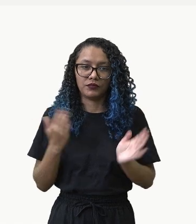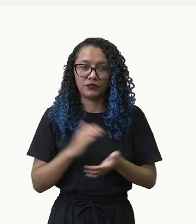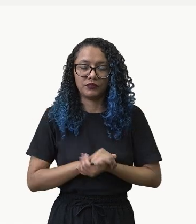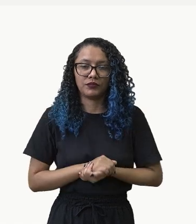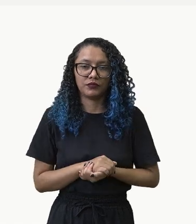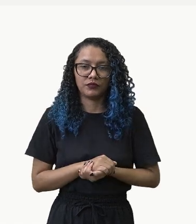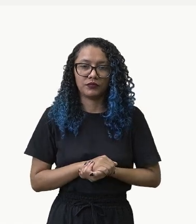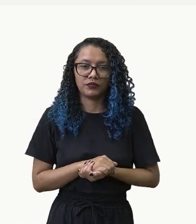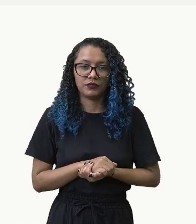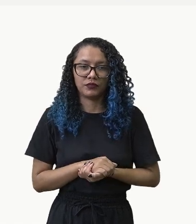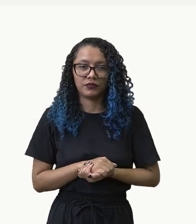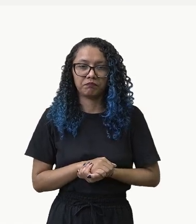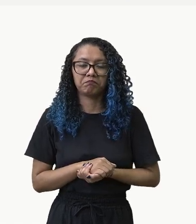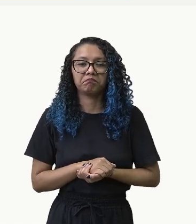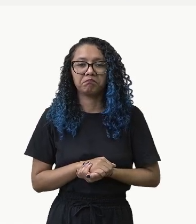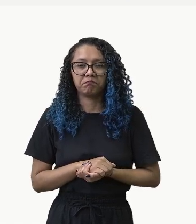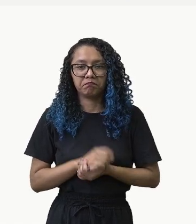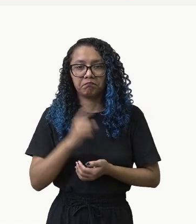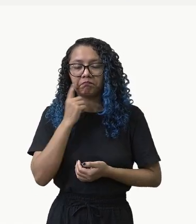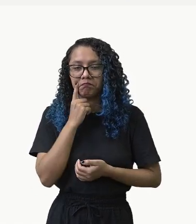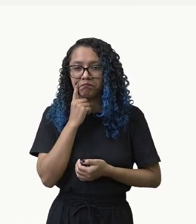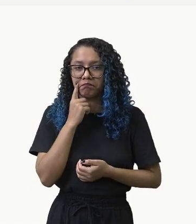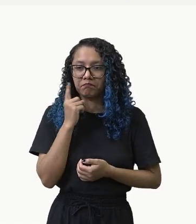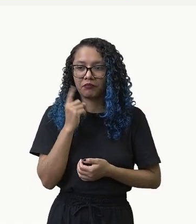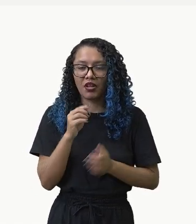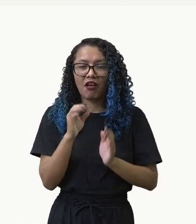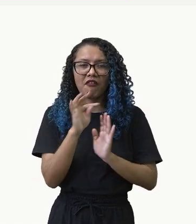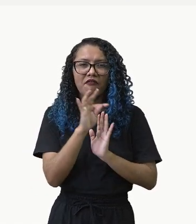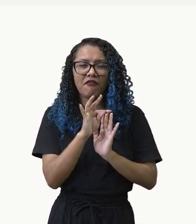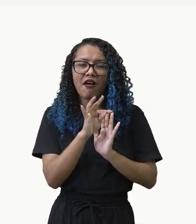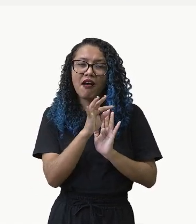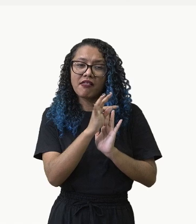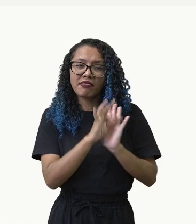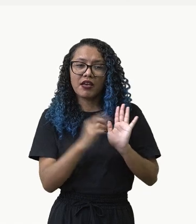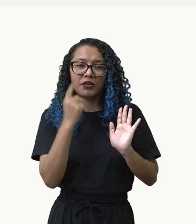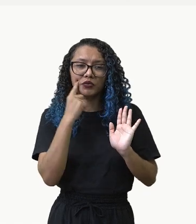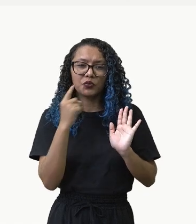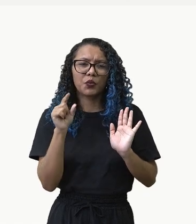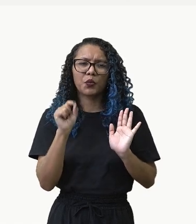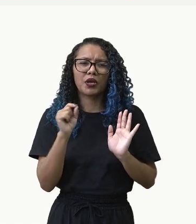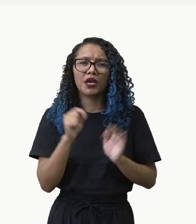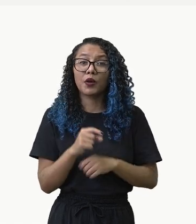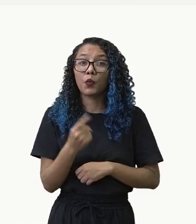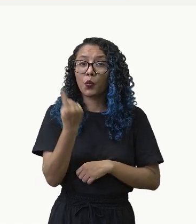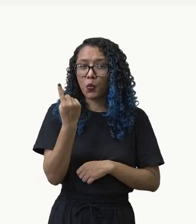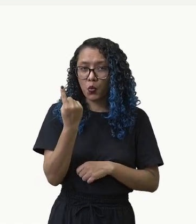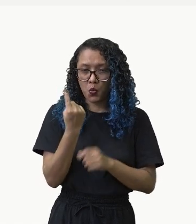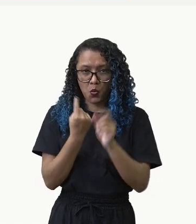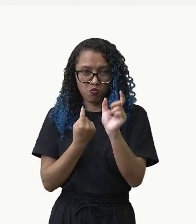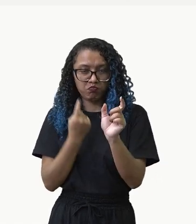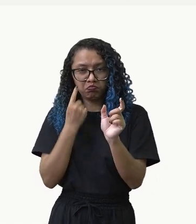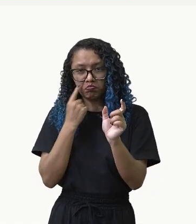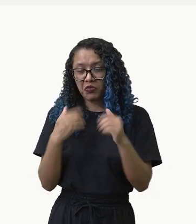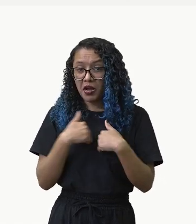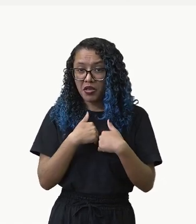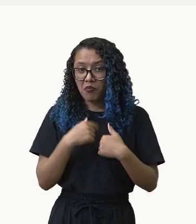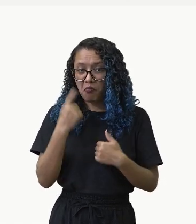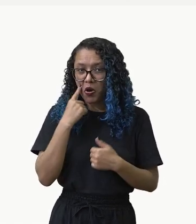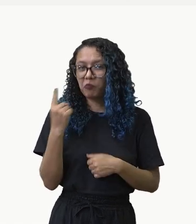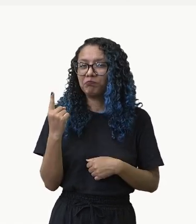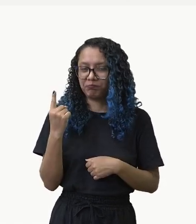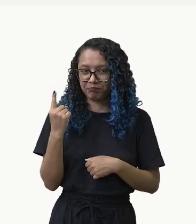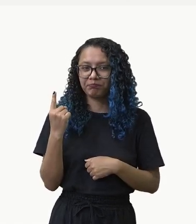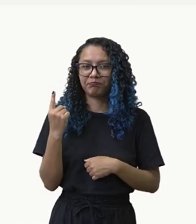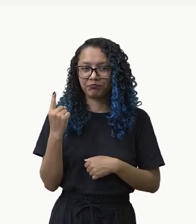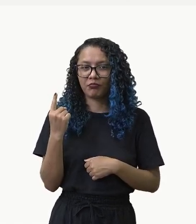tiburon É verdade nessa frase somente um animal aparece aqui está destacado